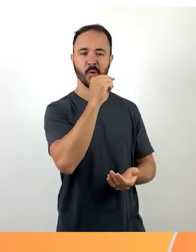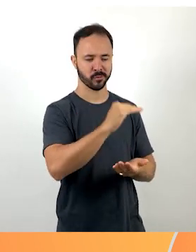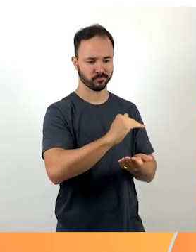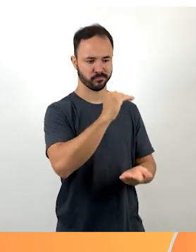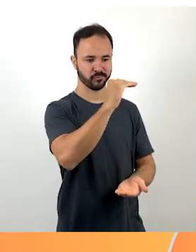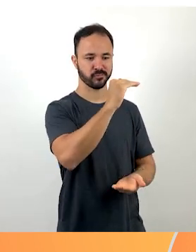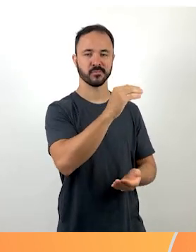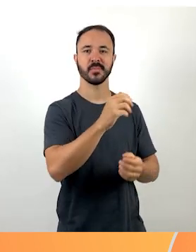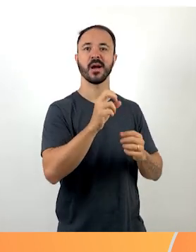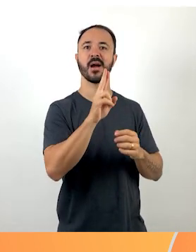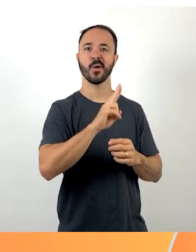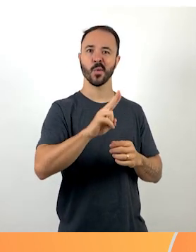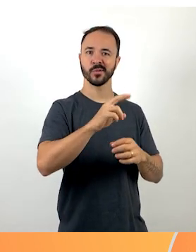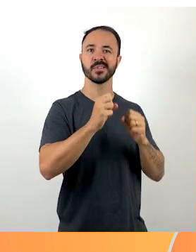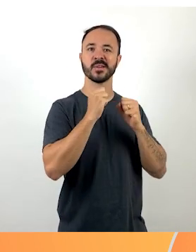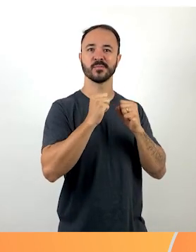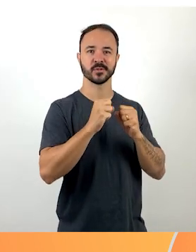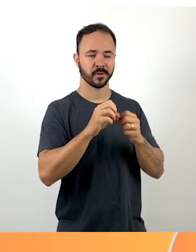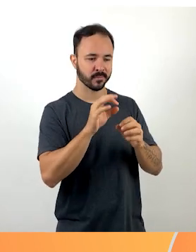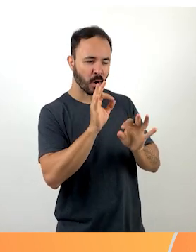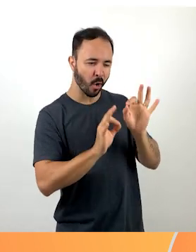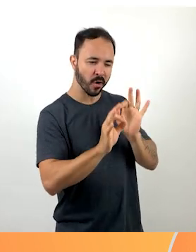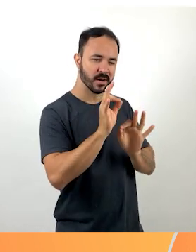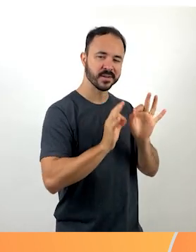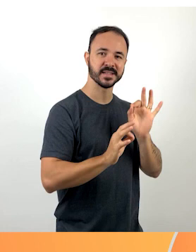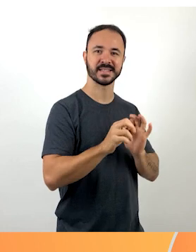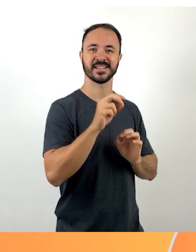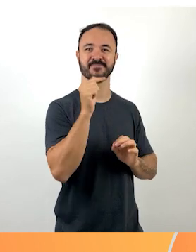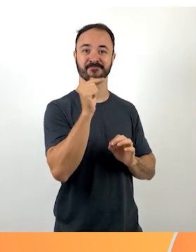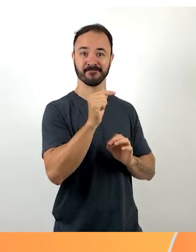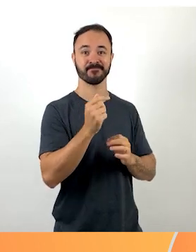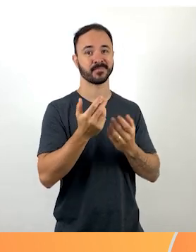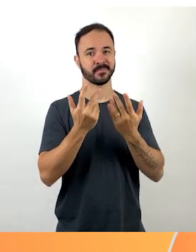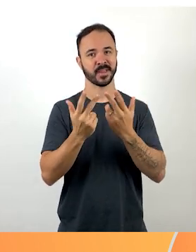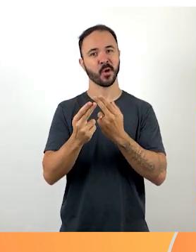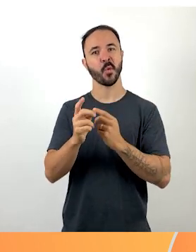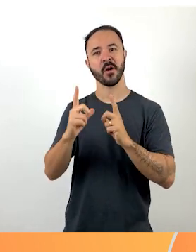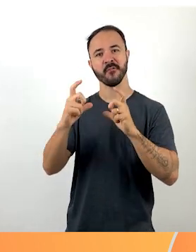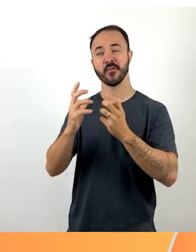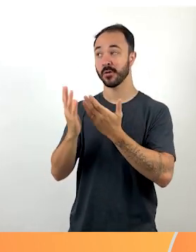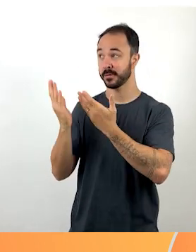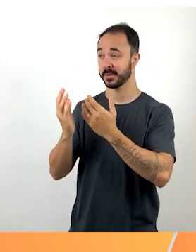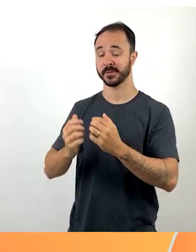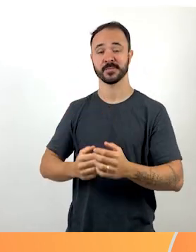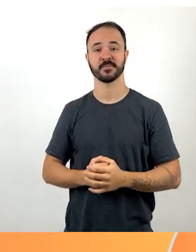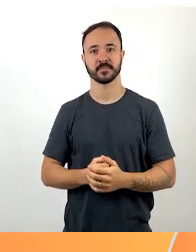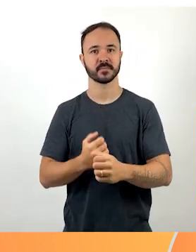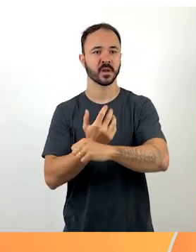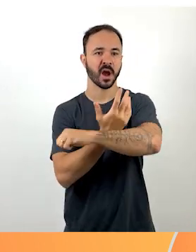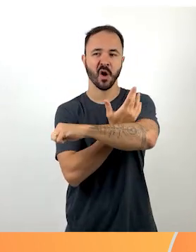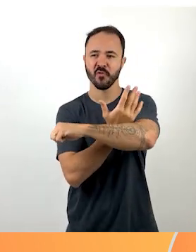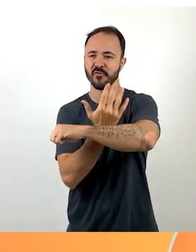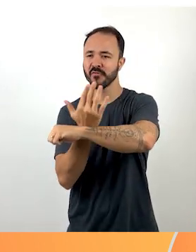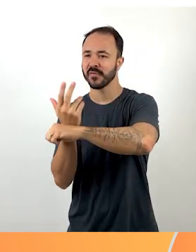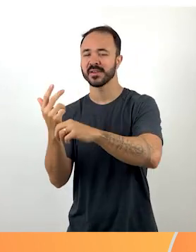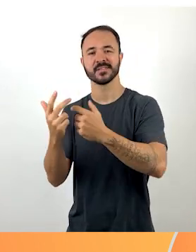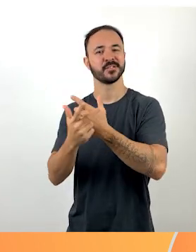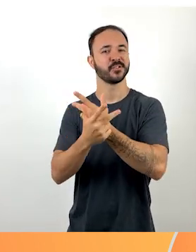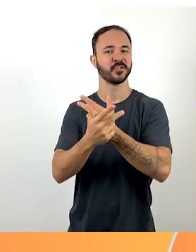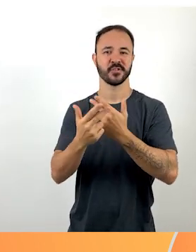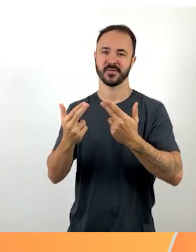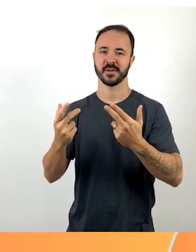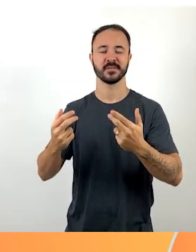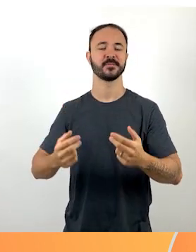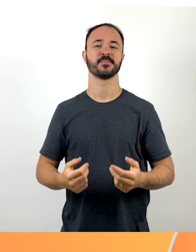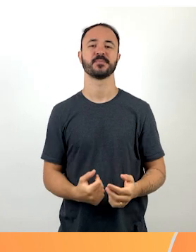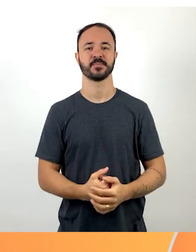suporte para o plantio. Aqui nós temos um resultado da horta, tanto a produção de alface, de rúcula, de milho,